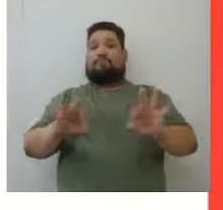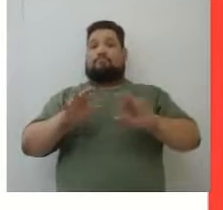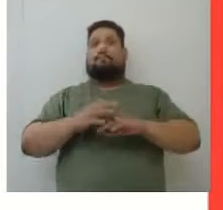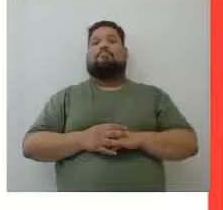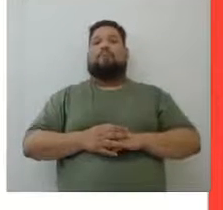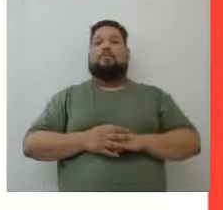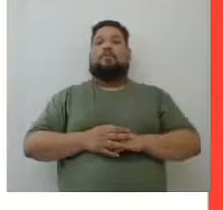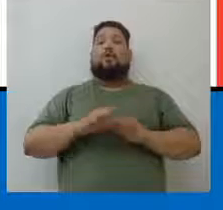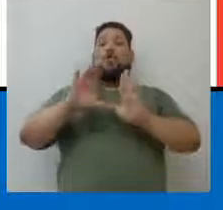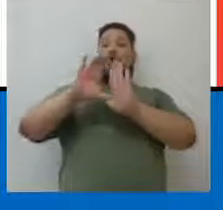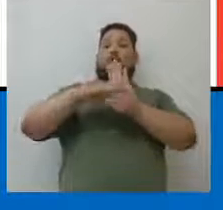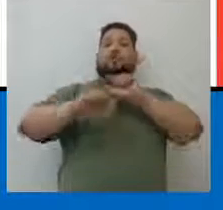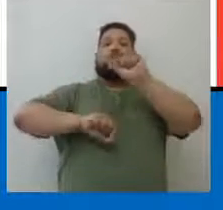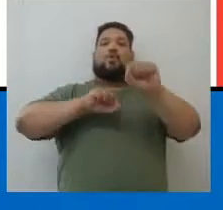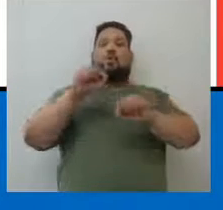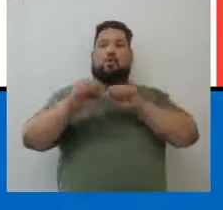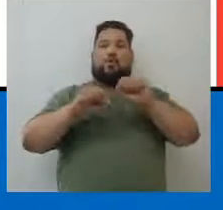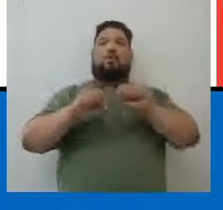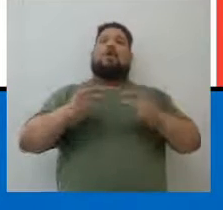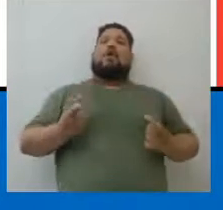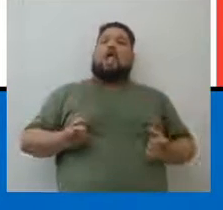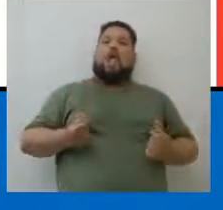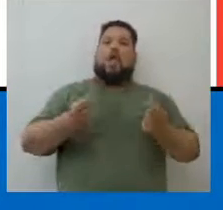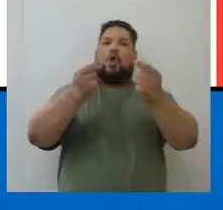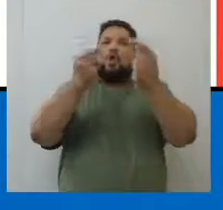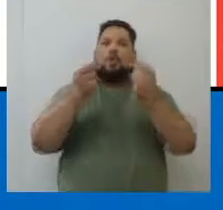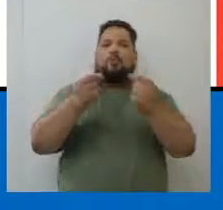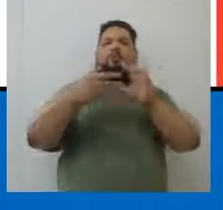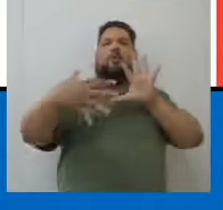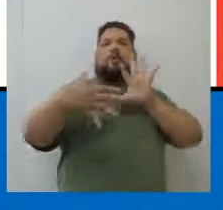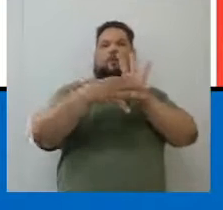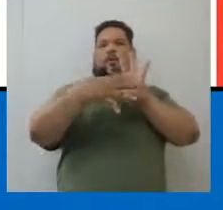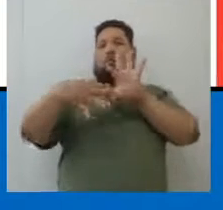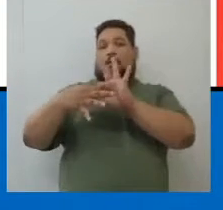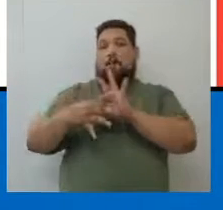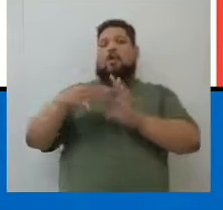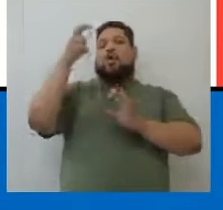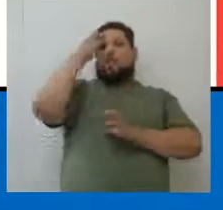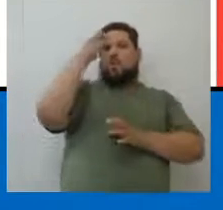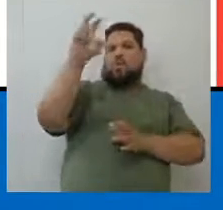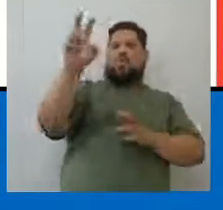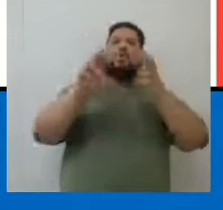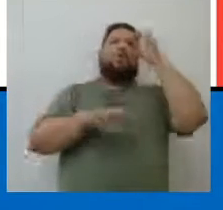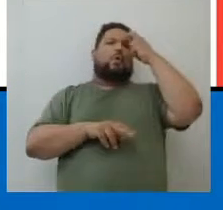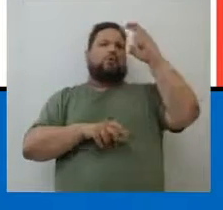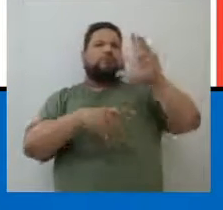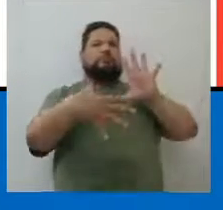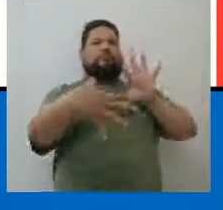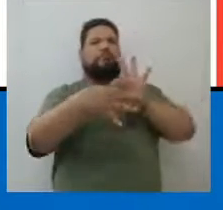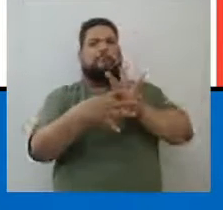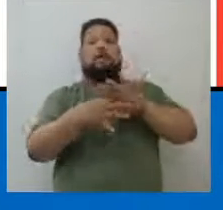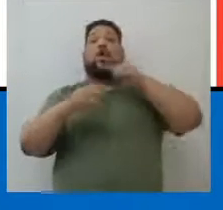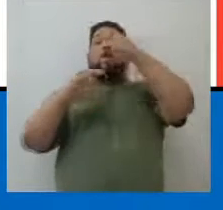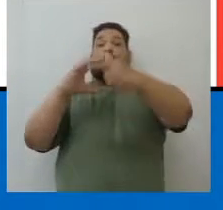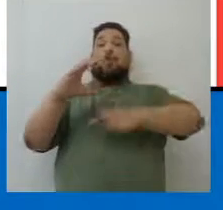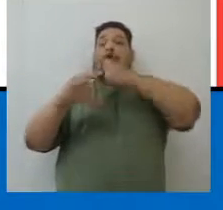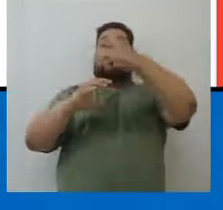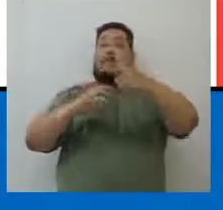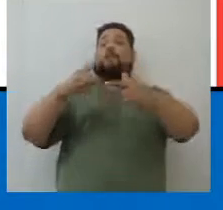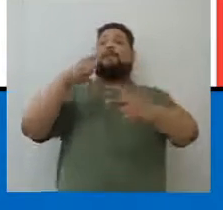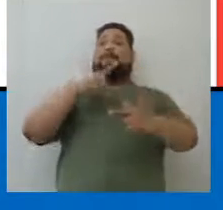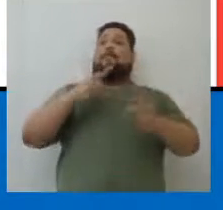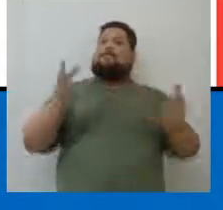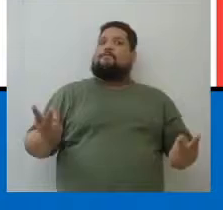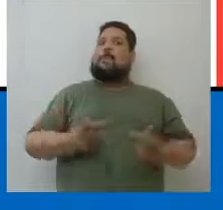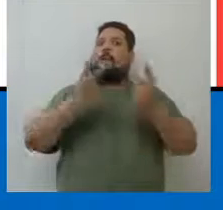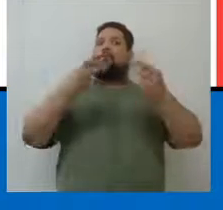é o processo de integração da economia, né, da cultura. A globalização trouxe valores possíveis, né? A gente vai